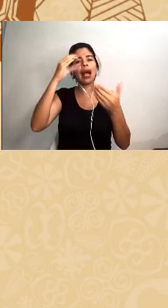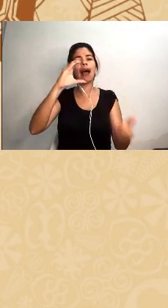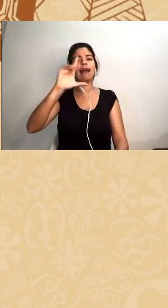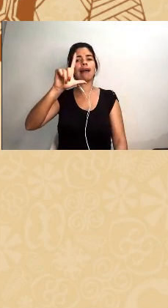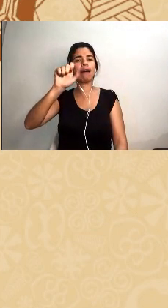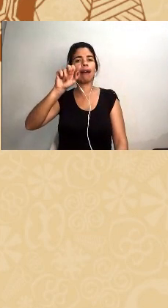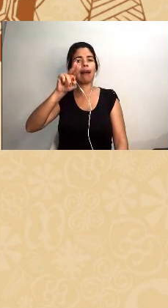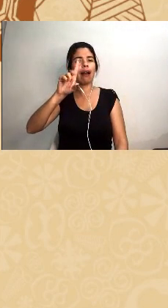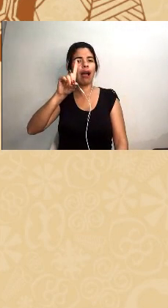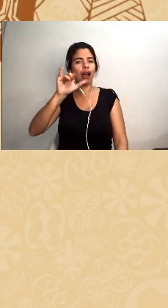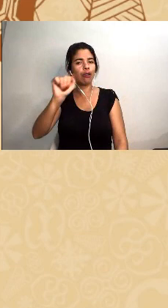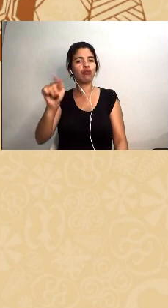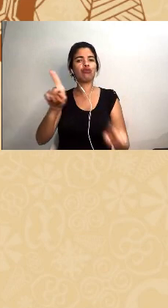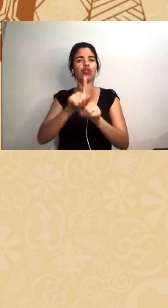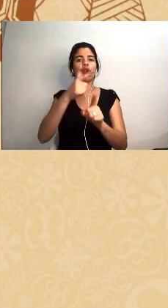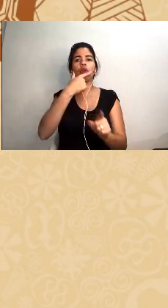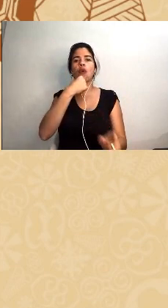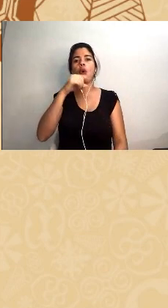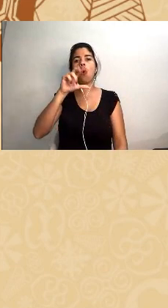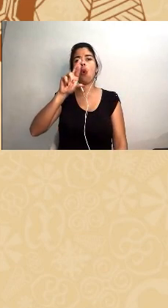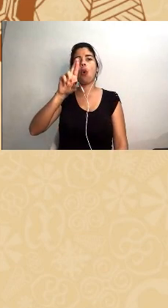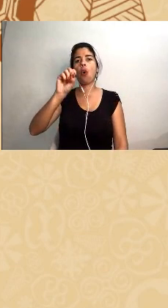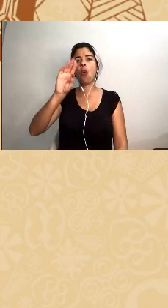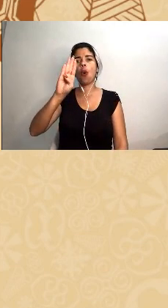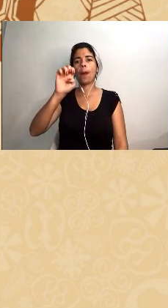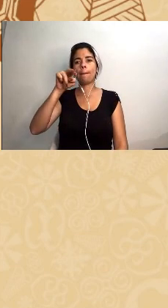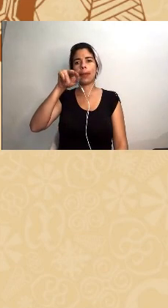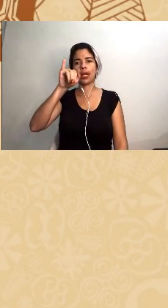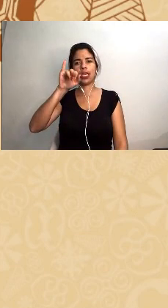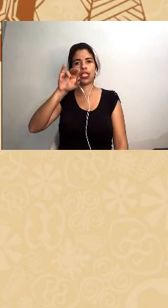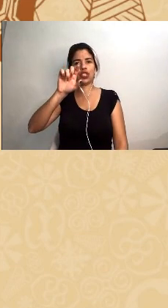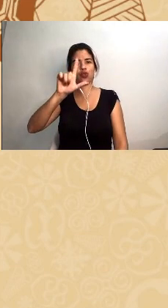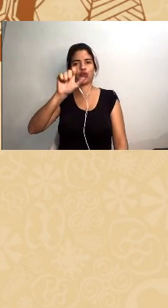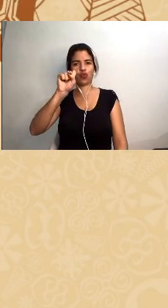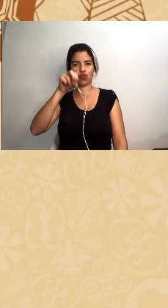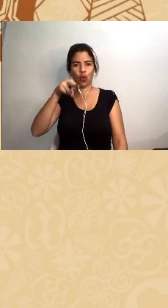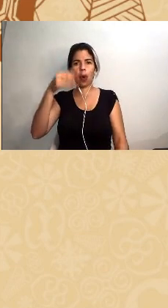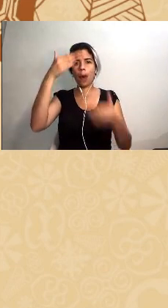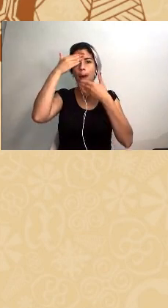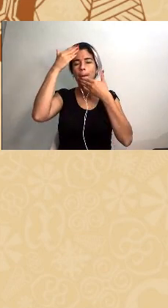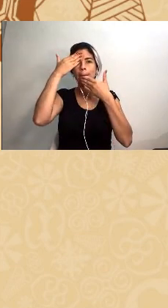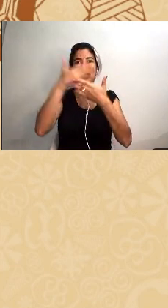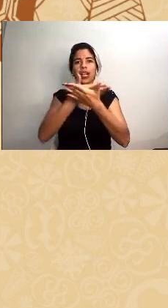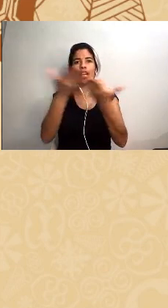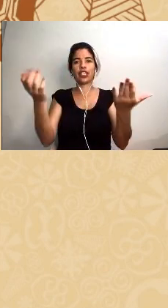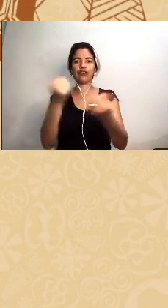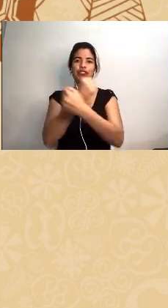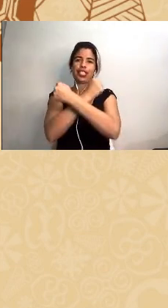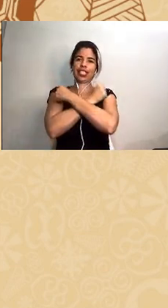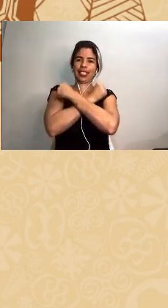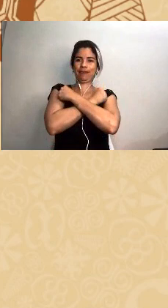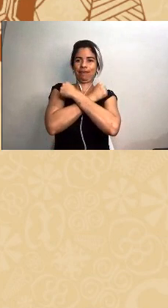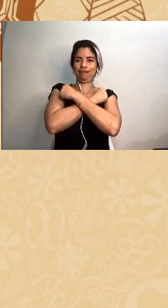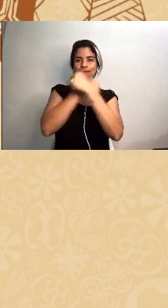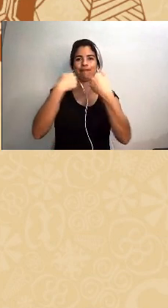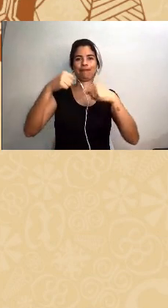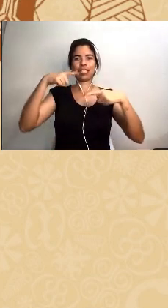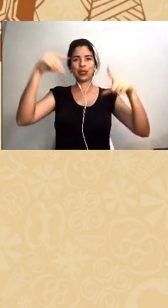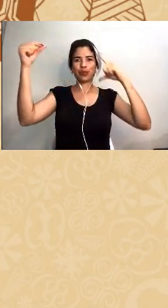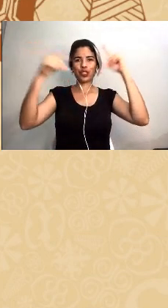obrigada, Robenilson. O encontro foi muito bom. Obrigado a todo mundo. Abraços, precisamos sair.